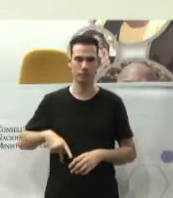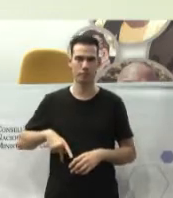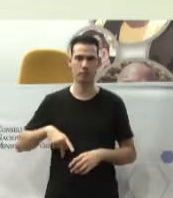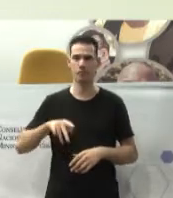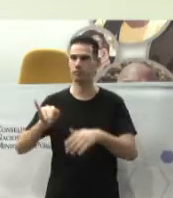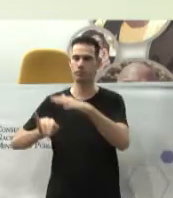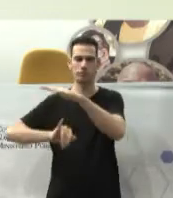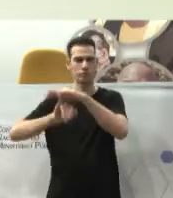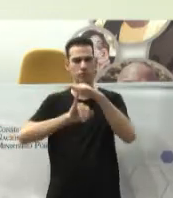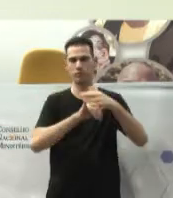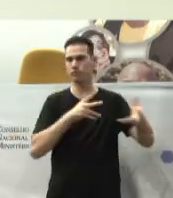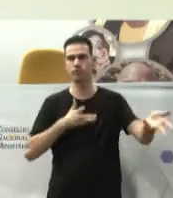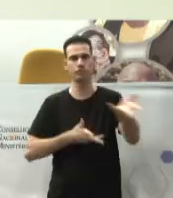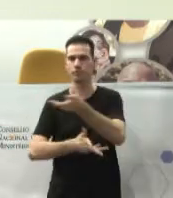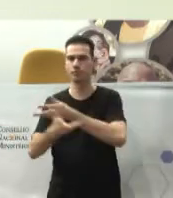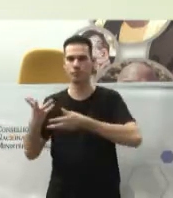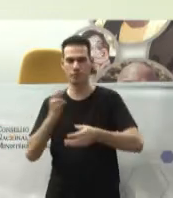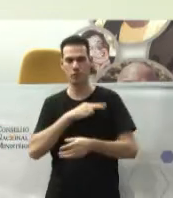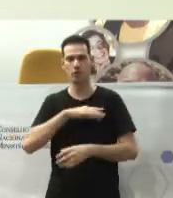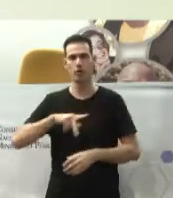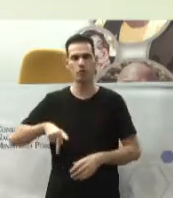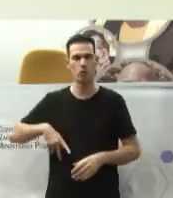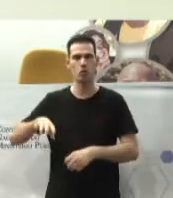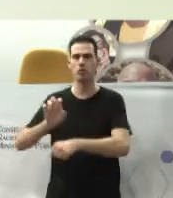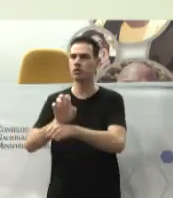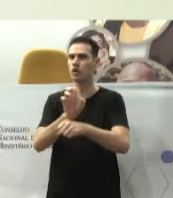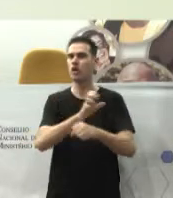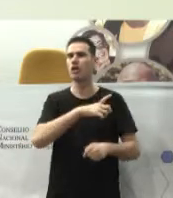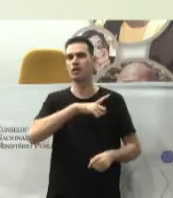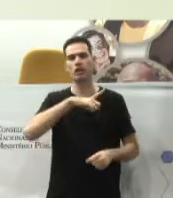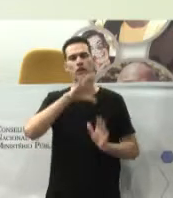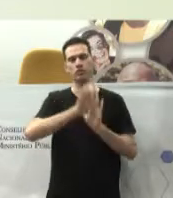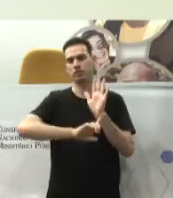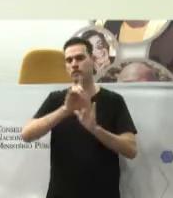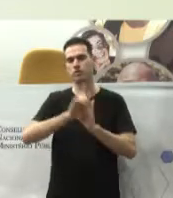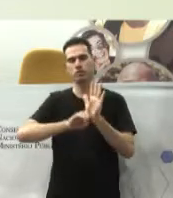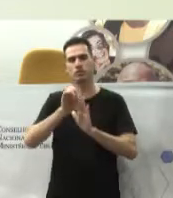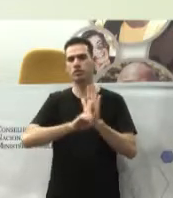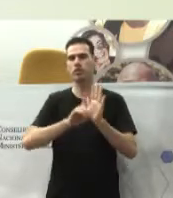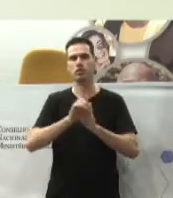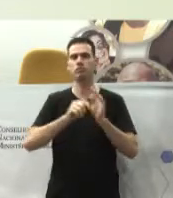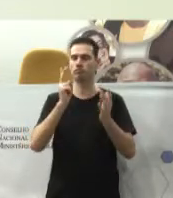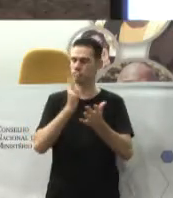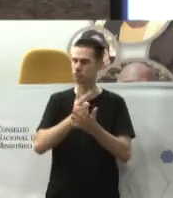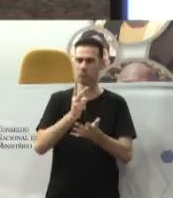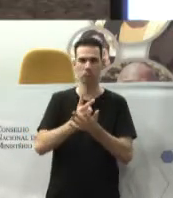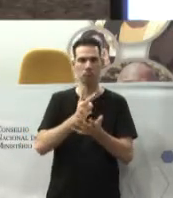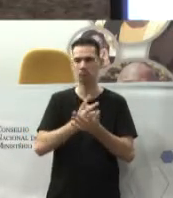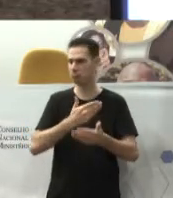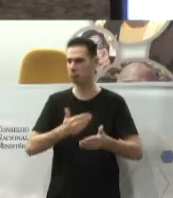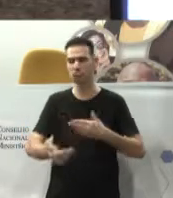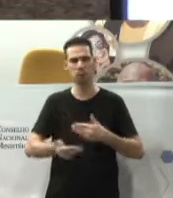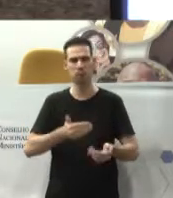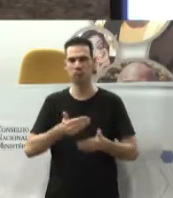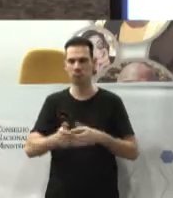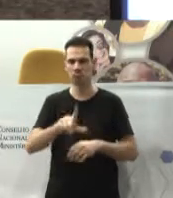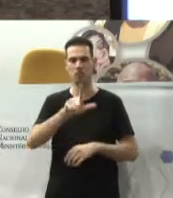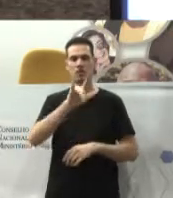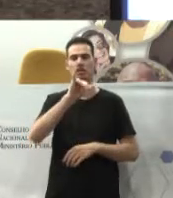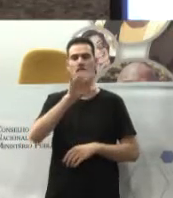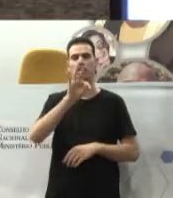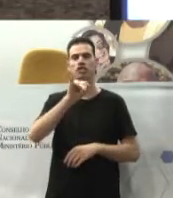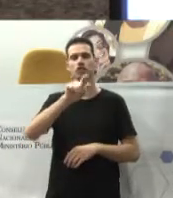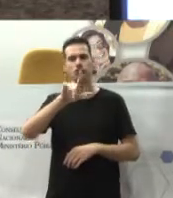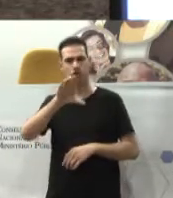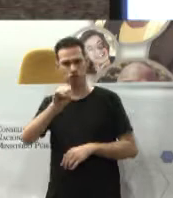do litígio. O Ministério Público Estadual tem o direito de ser ouvido quando qualquer litígio estrutural que